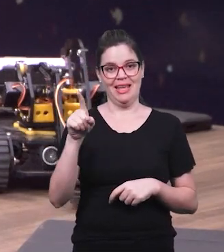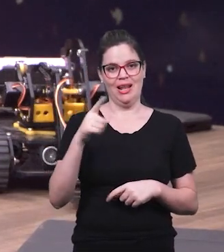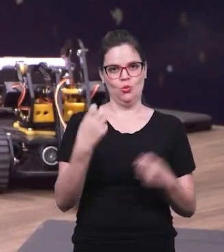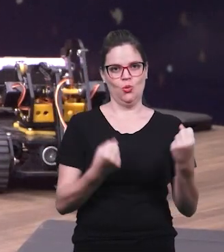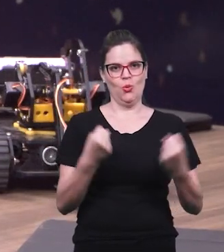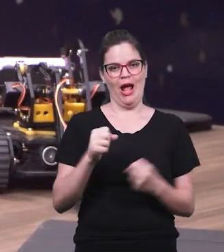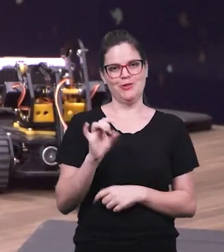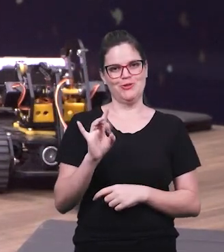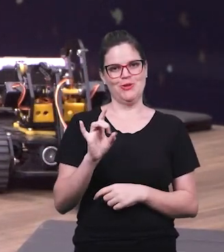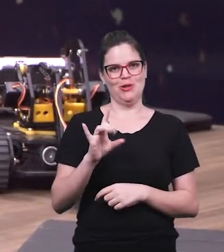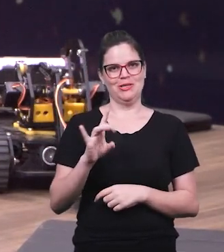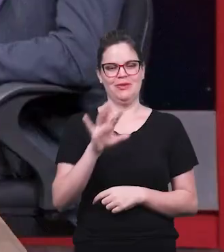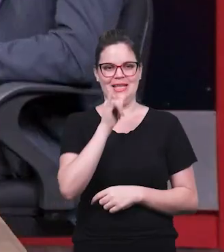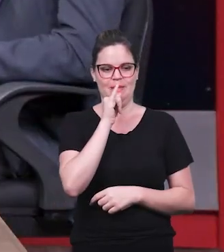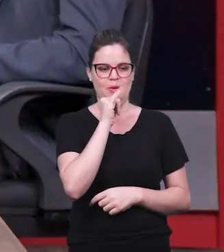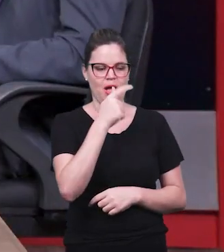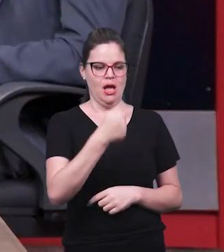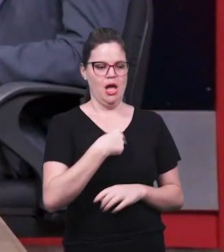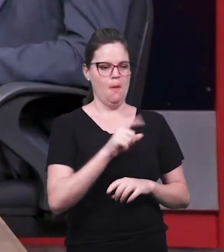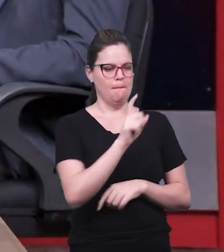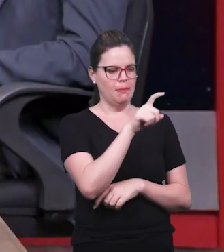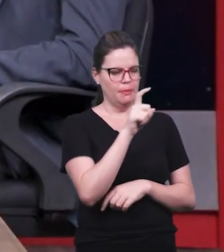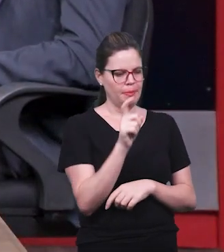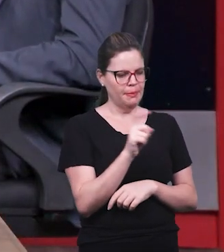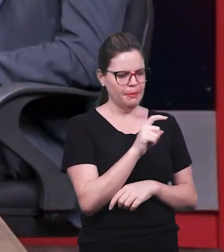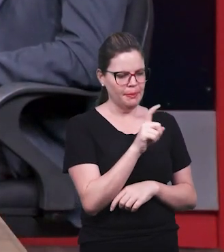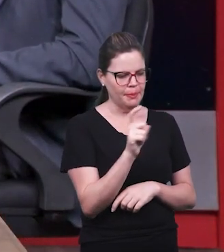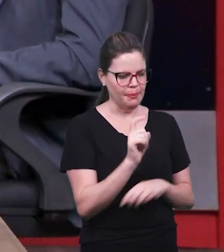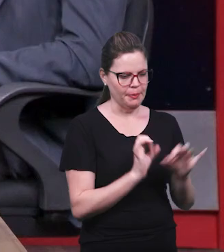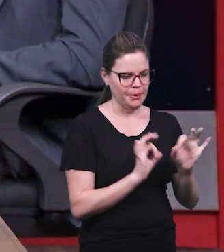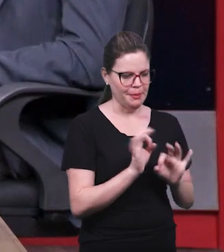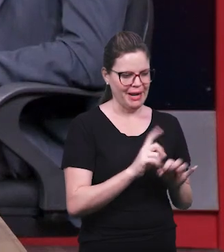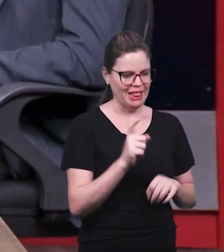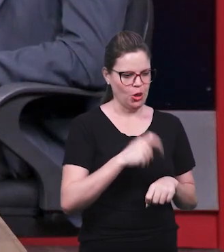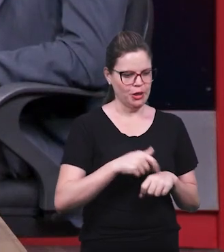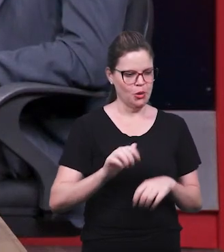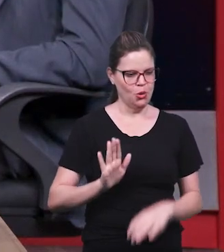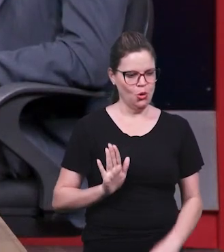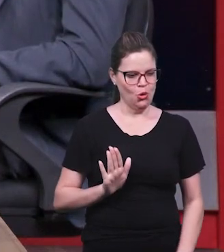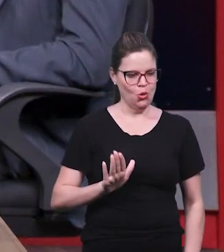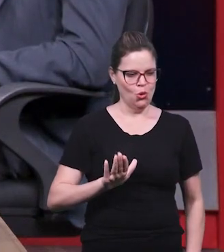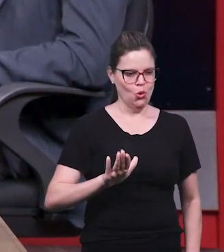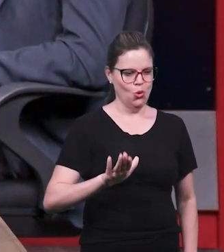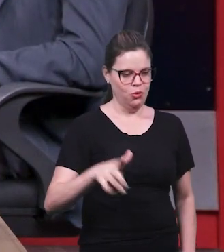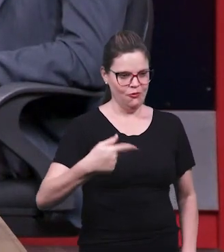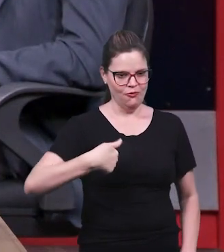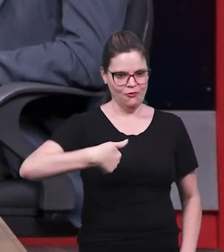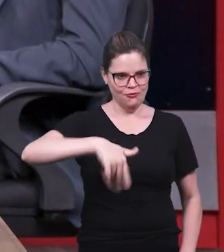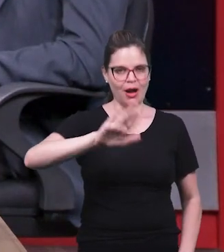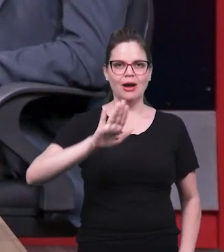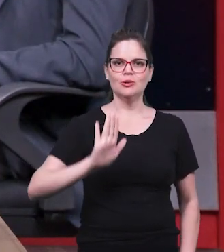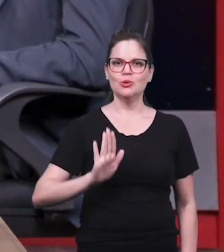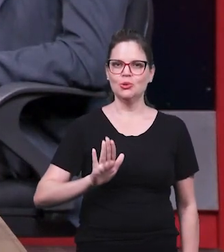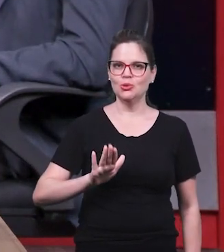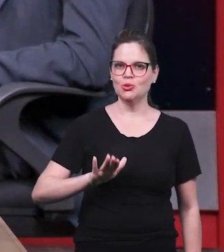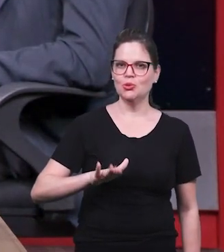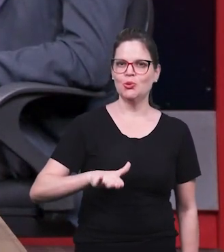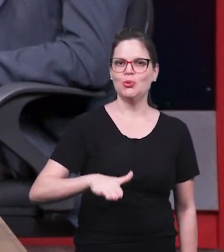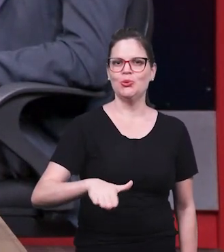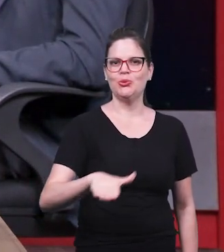eu programo, no caso aqui o irmão, né, ele programa para... Não, quando apertar o acelerador, o carro vai andar para frente. Então, isso é uma